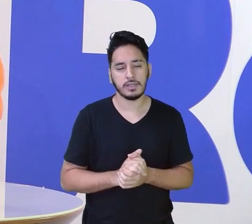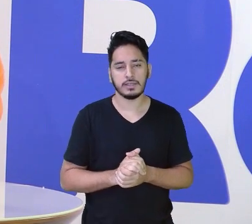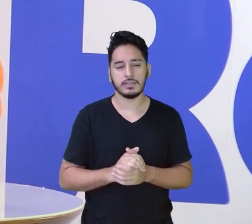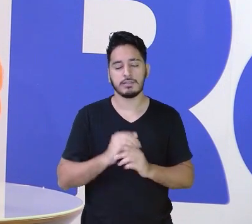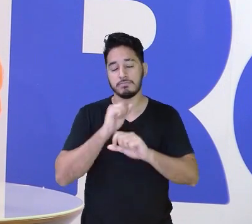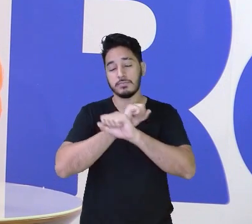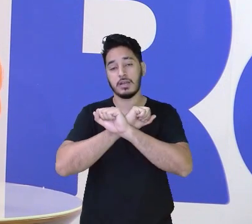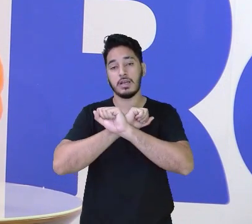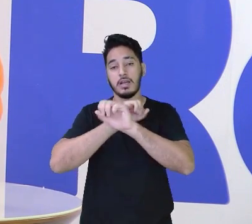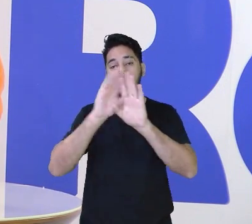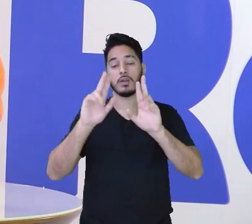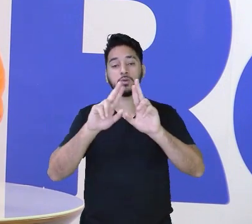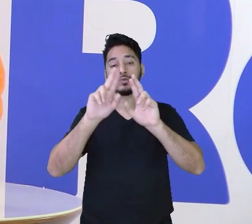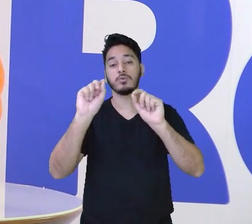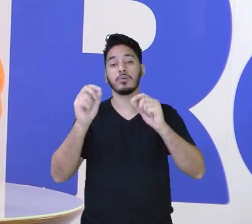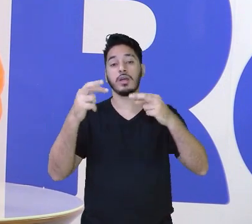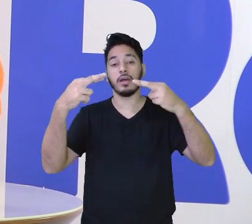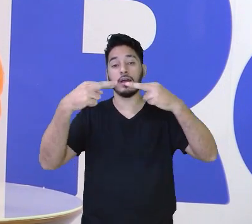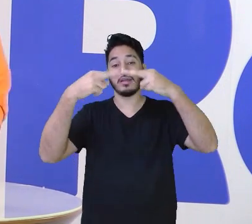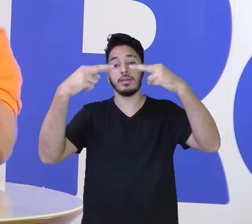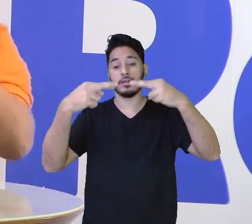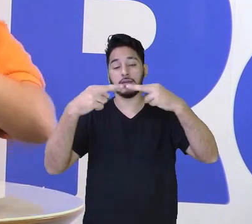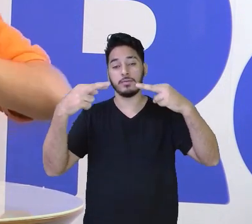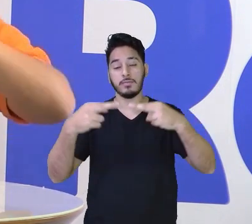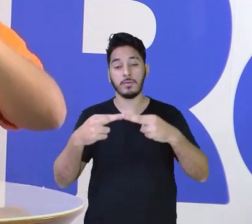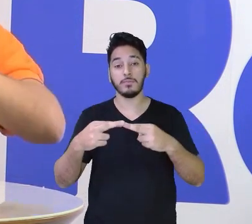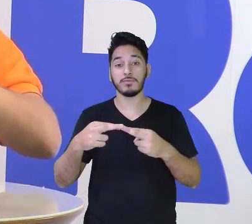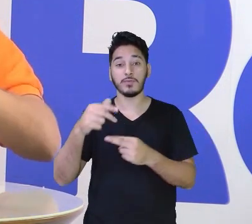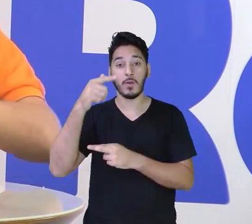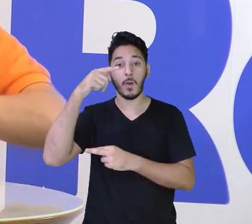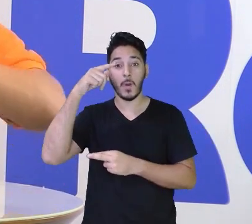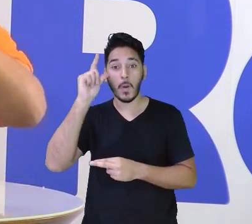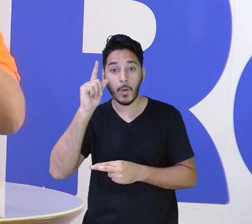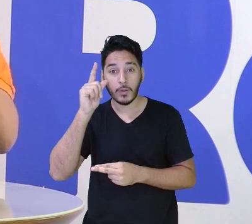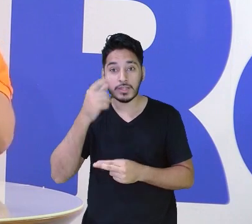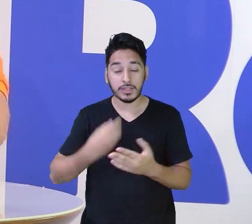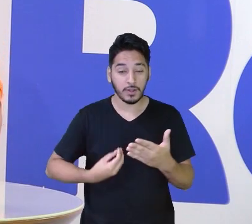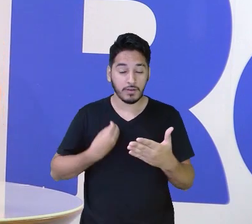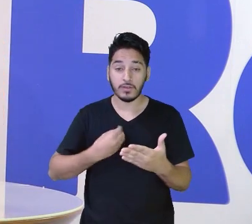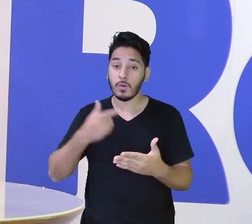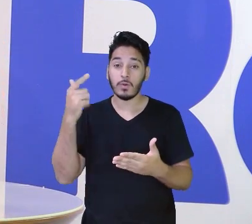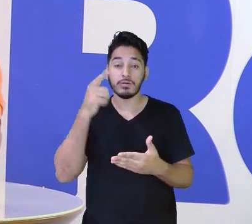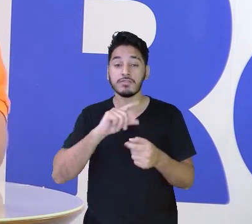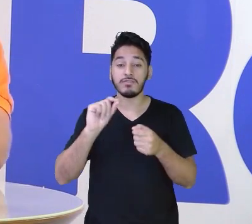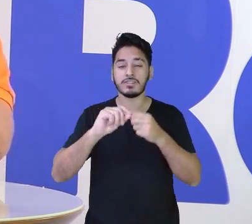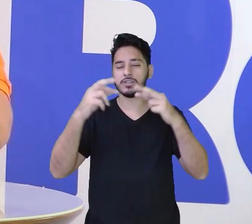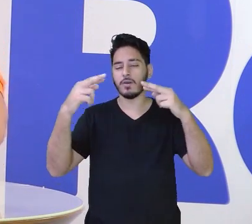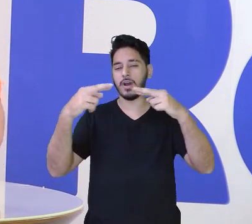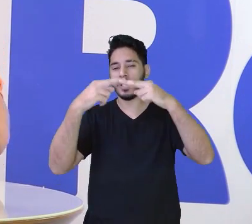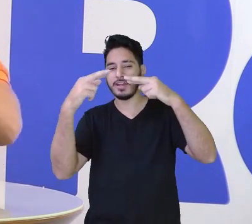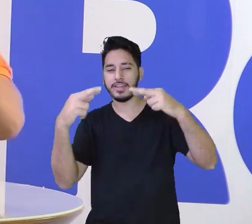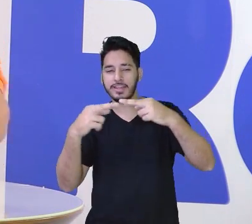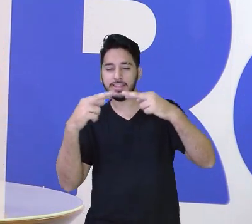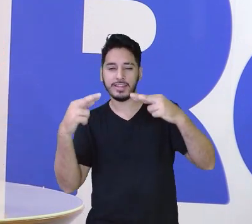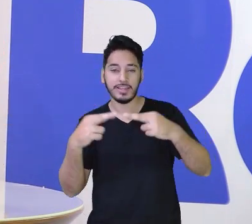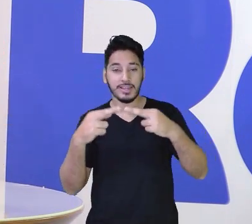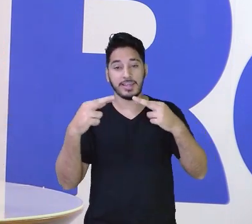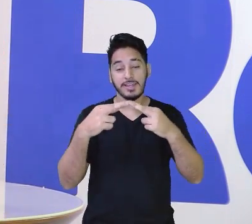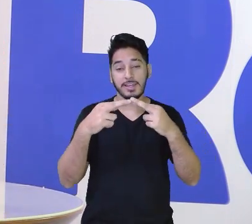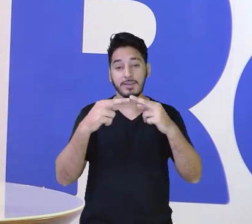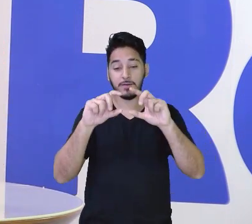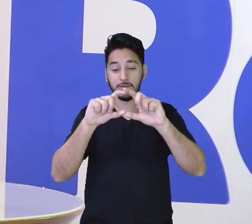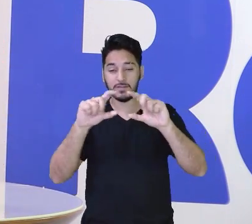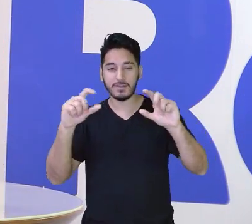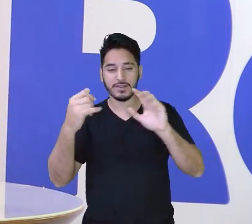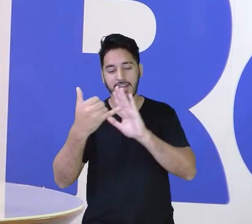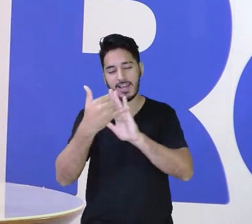claramente sobre as rimas do poema. Ontem, no ao vivo, eu consegui fazer uma rima, um verso, uma